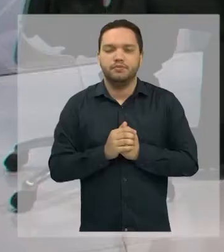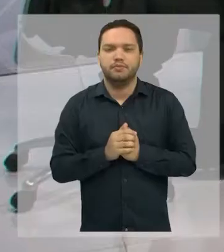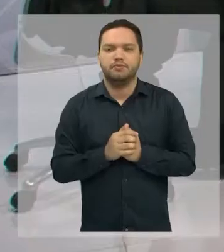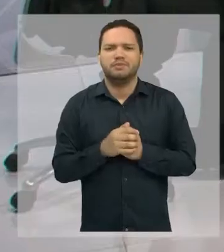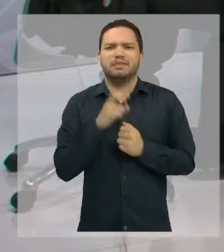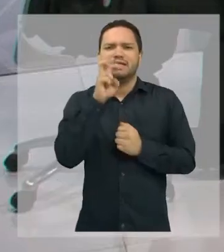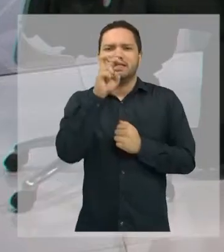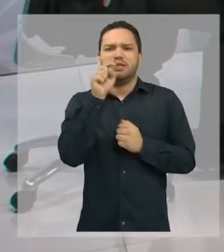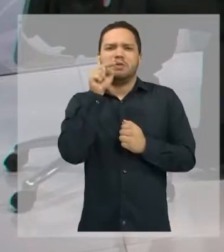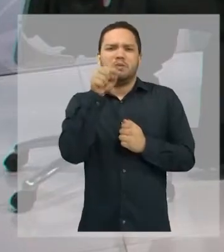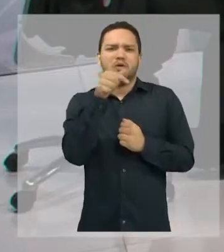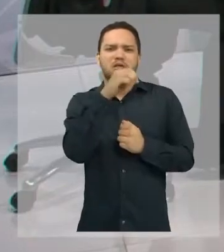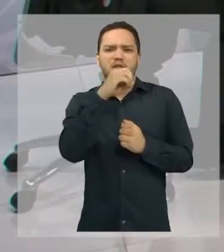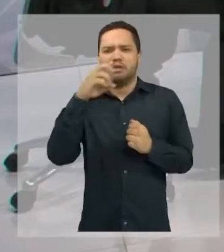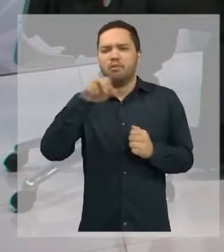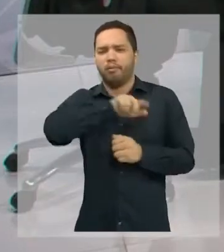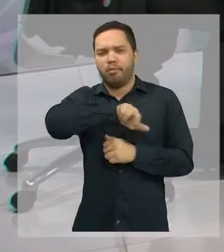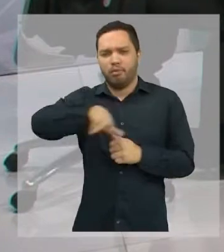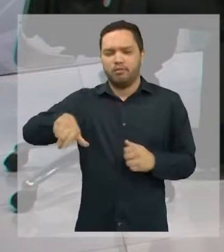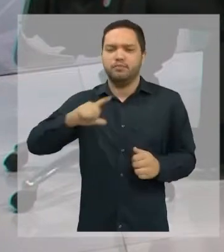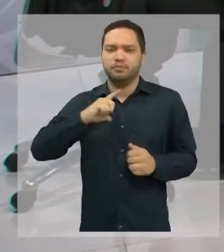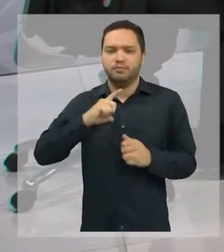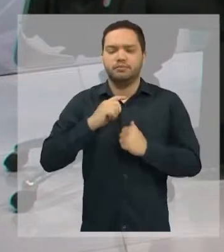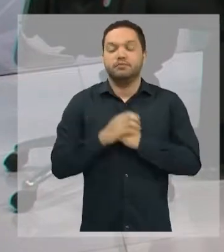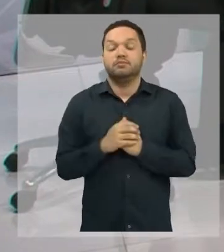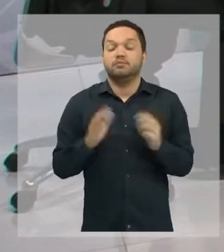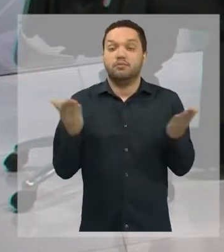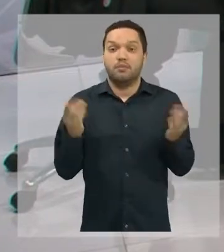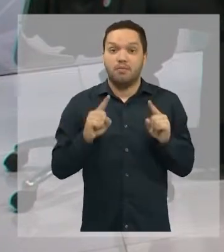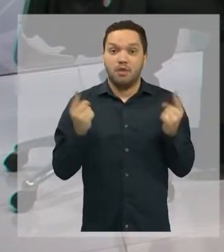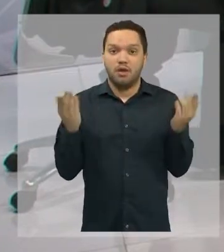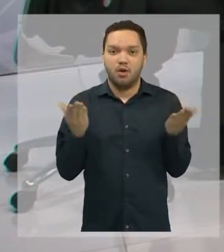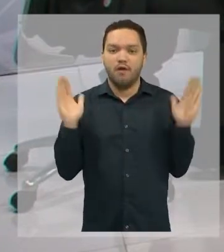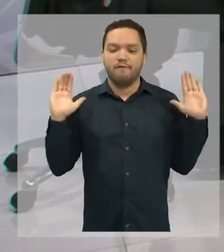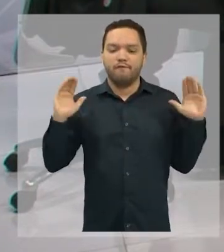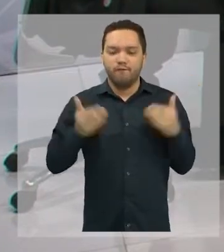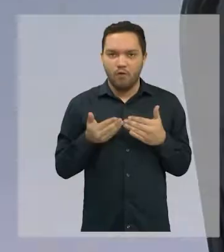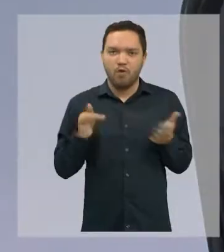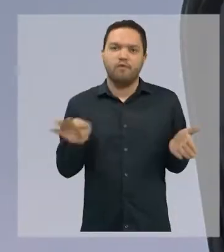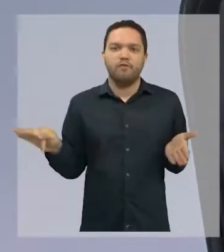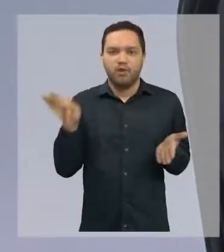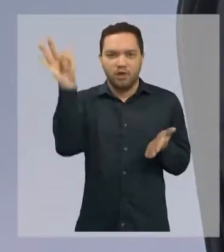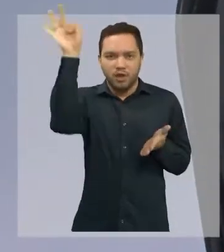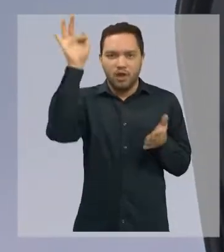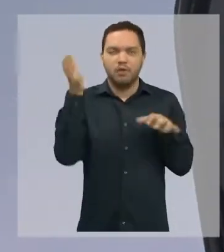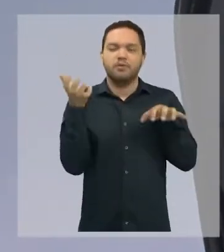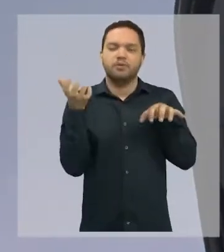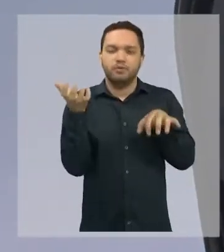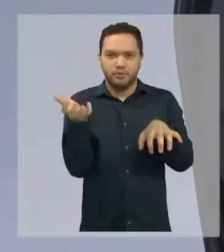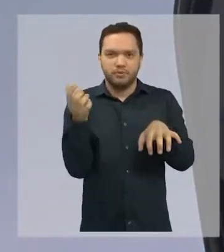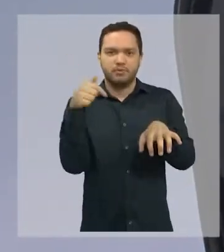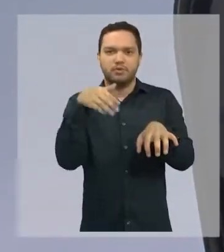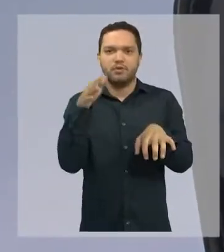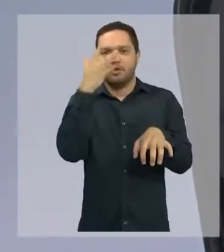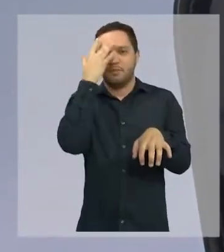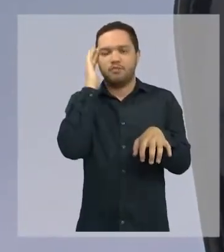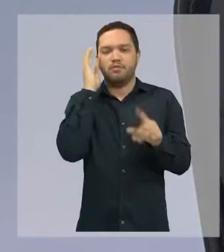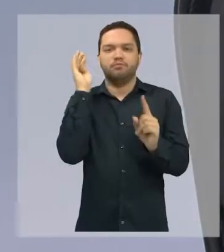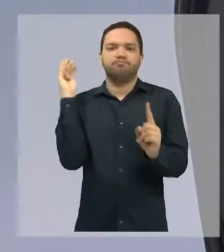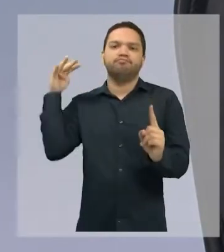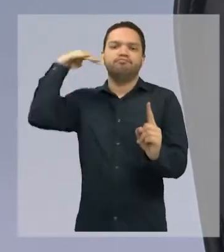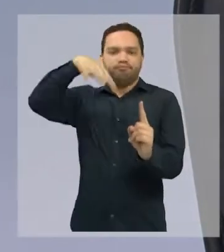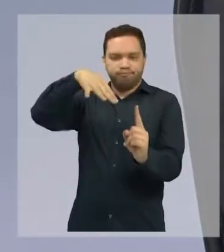de 5.700 comunas. Mas eu vou focar no Congresso Nacional, que é aquele em que ganha